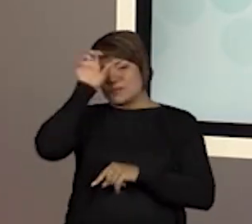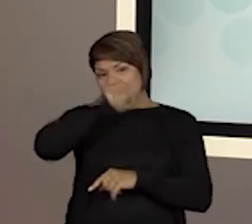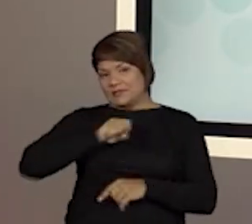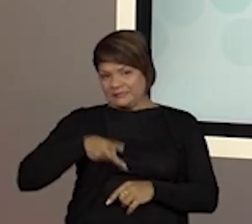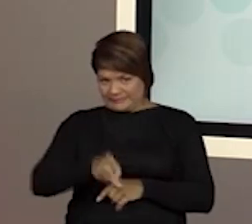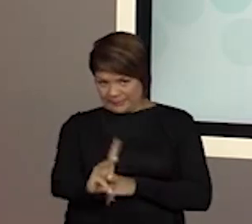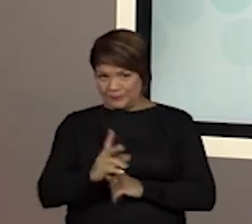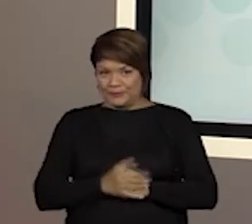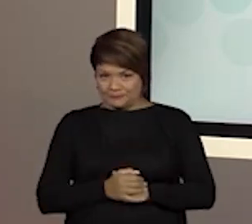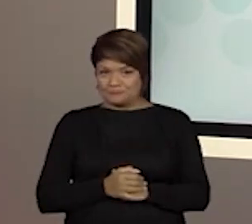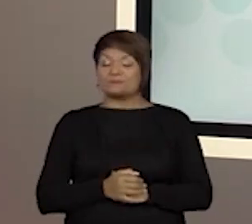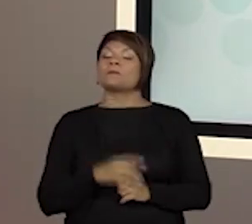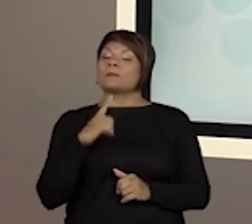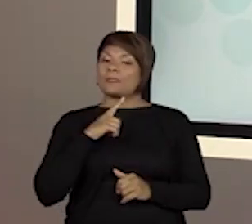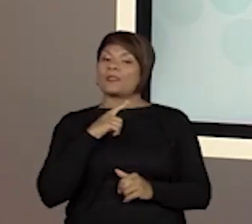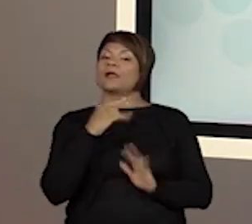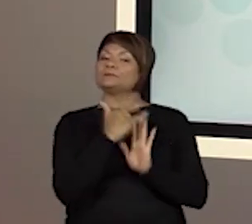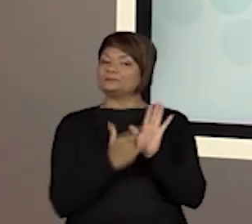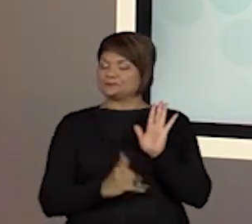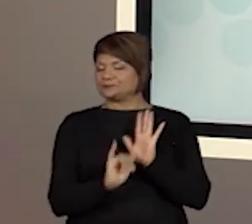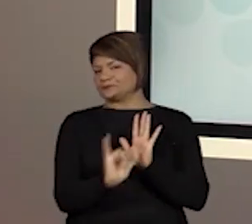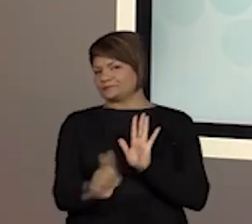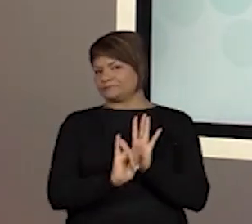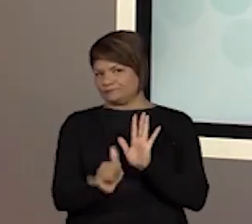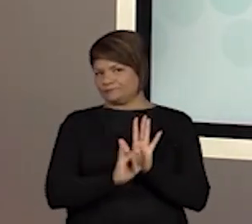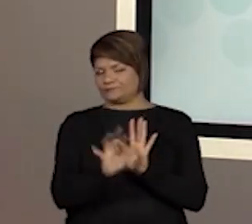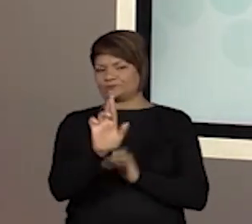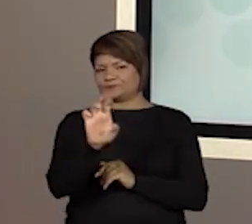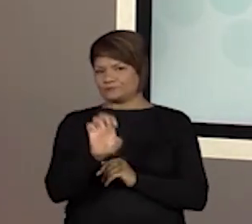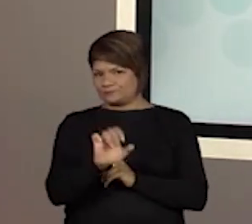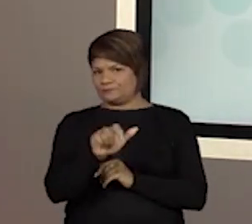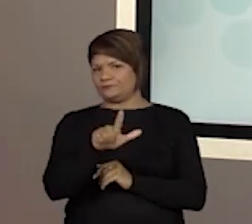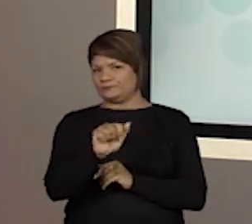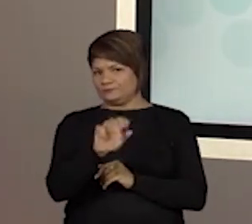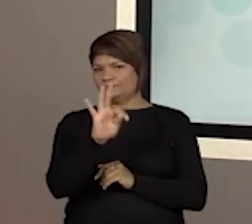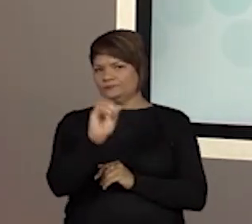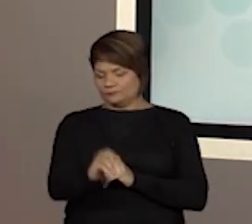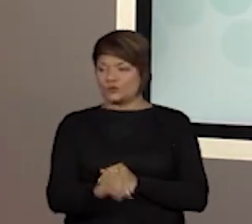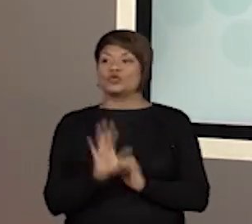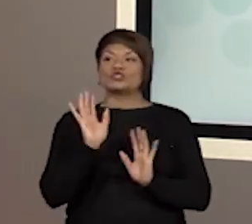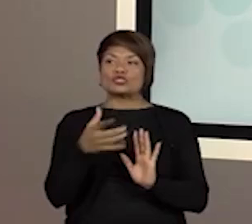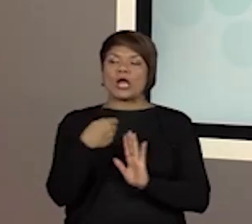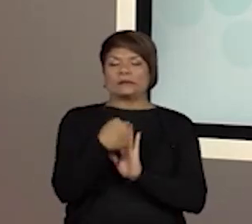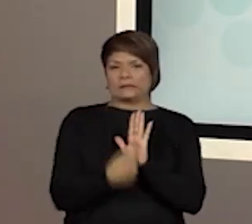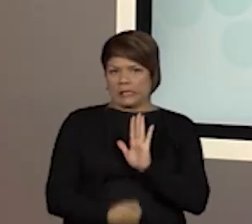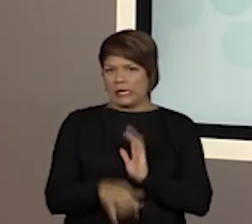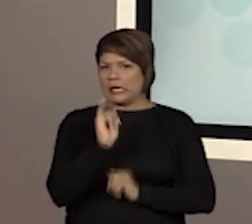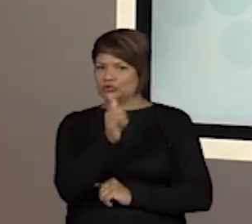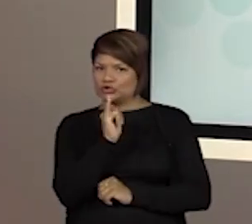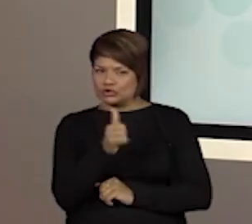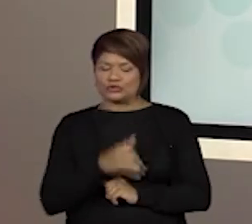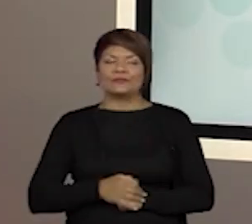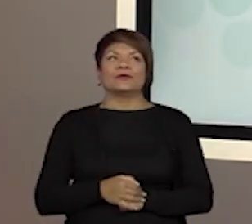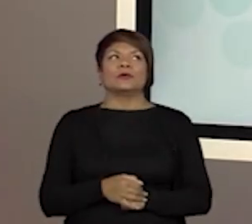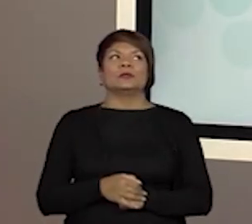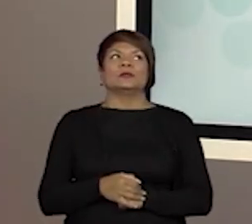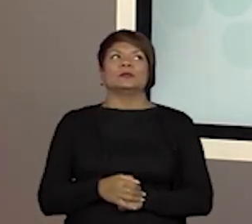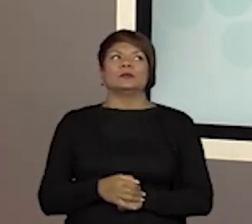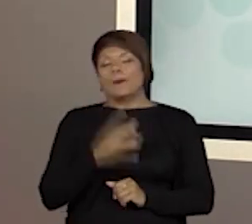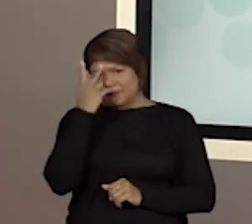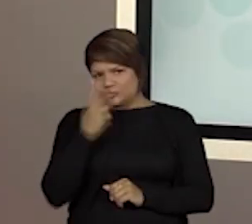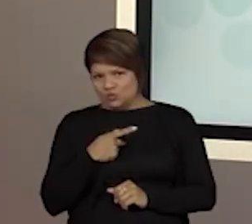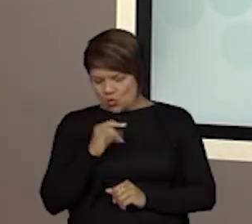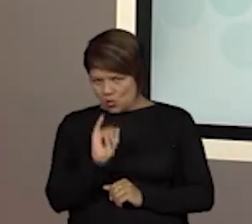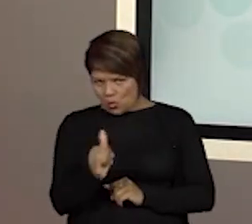muito sobre esse gênero relato. Então já vimos sobre narrativa, sobre o relato pessoal, relato